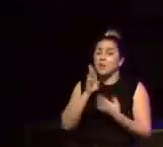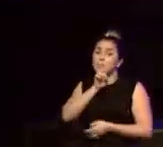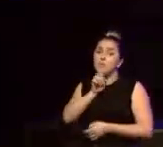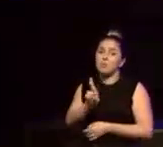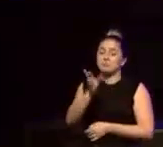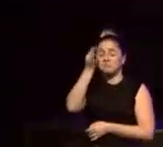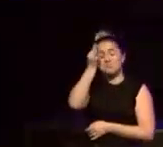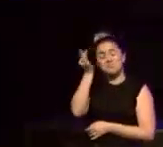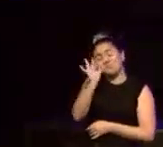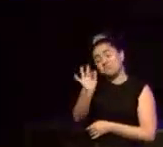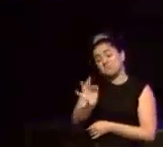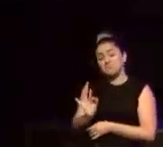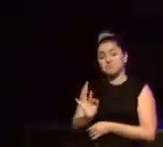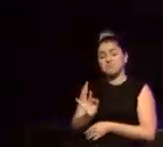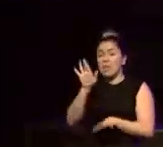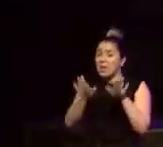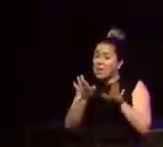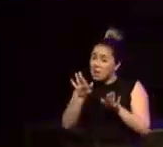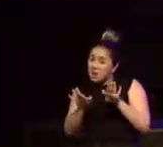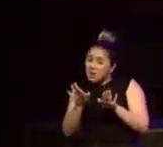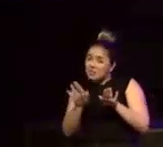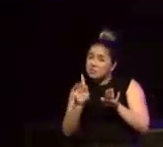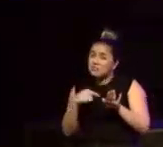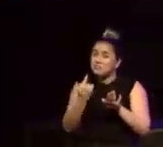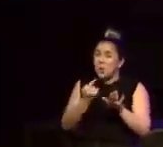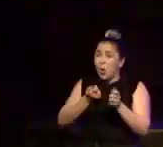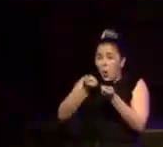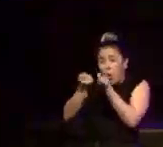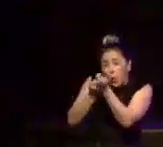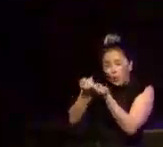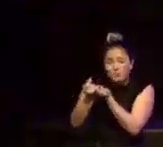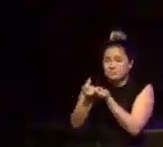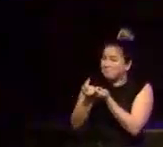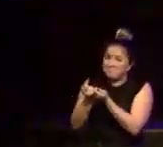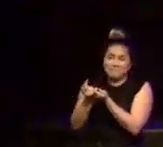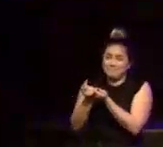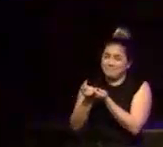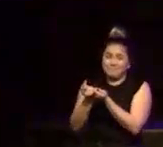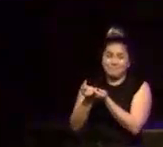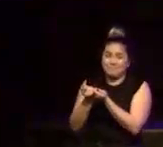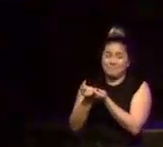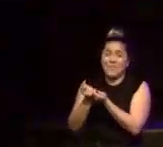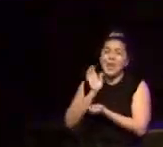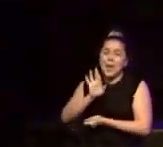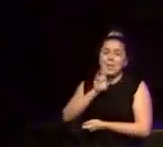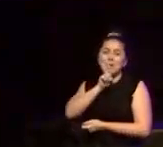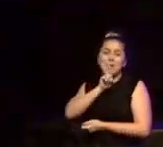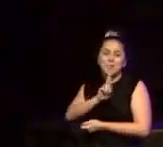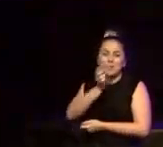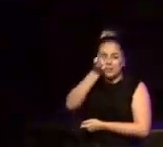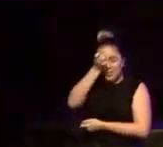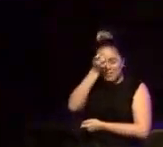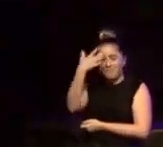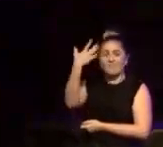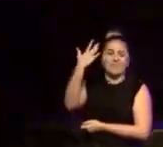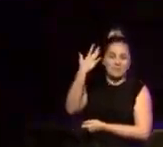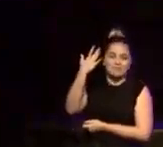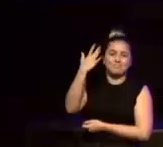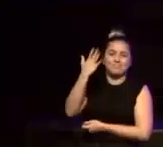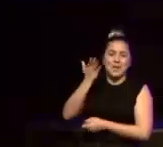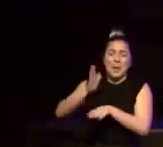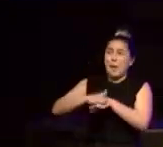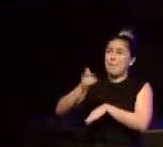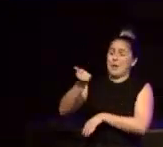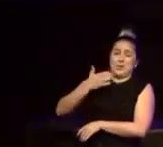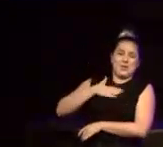sei. Talvez a gente não tenha muito controle disso. Mas eu consigo responder essa pergunta fácil para você. Na verdade, muito melhor do que eu vou